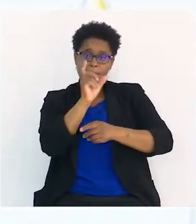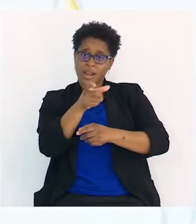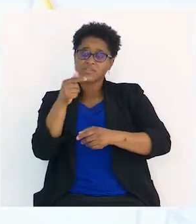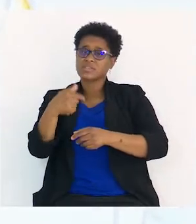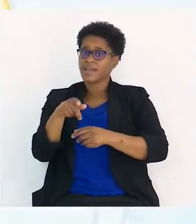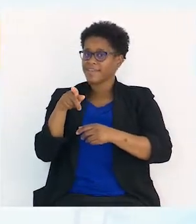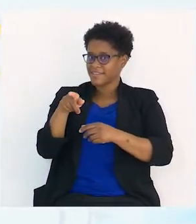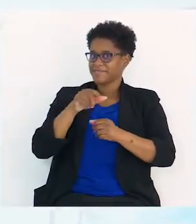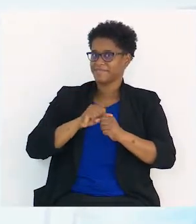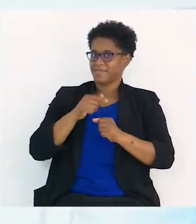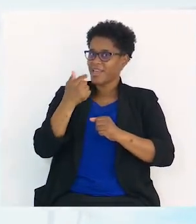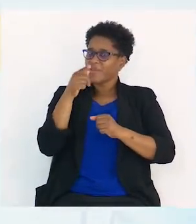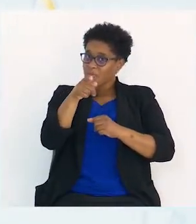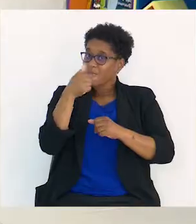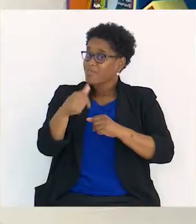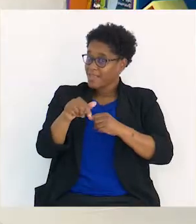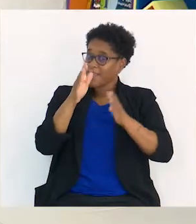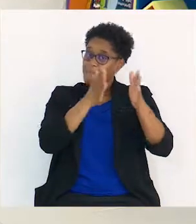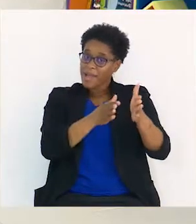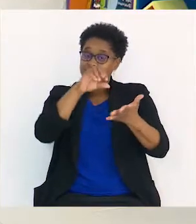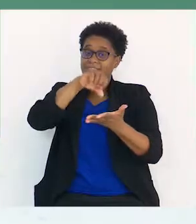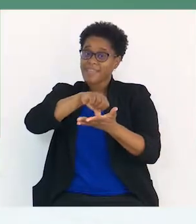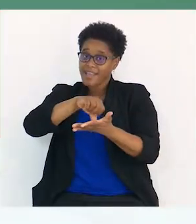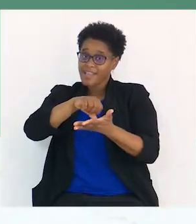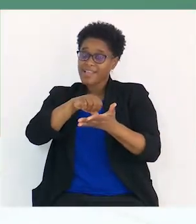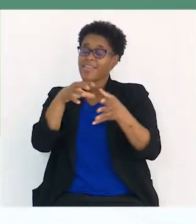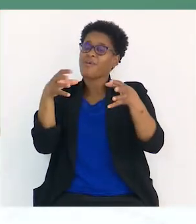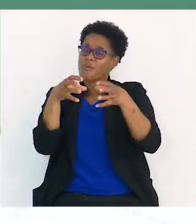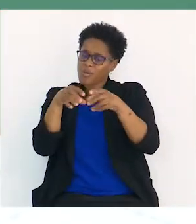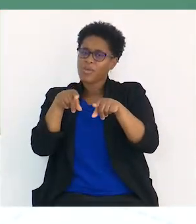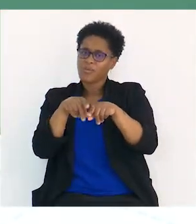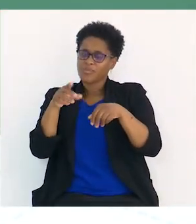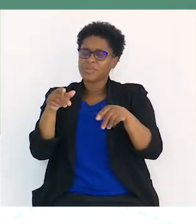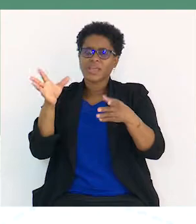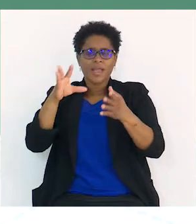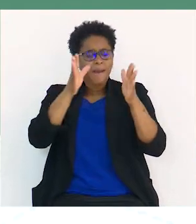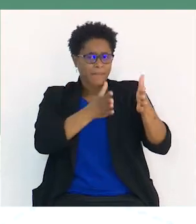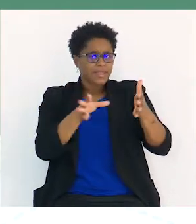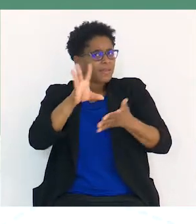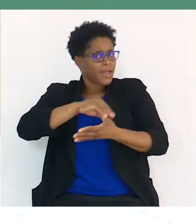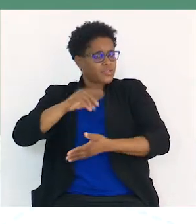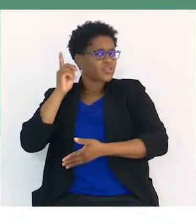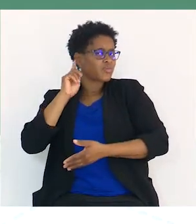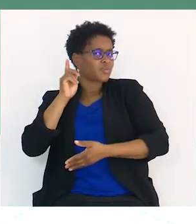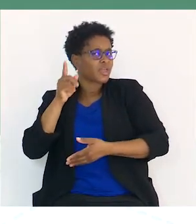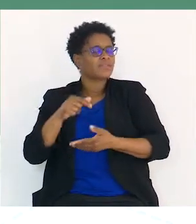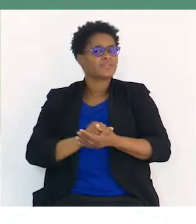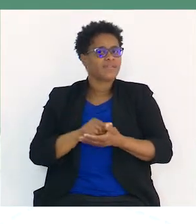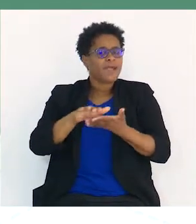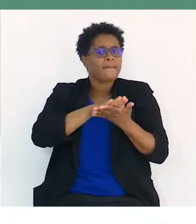aqui. Tu tens a parte central, que é comum, que é a parte mais importante, que é a